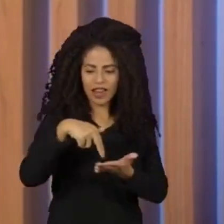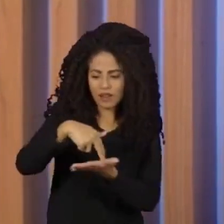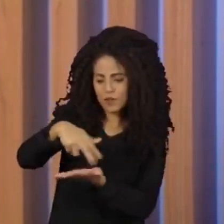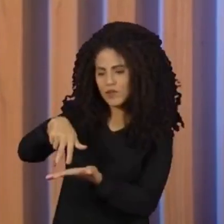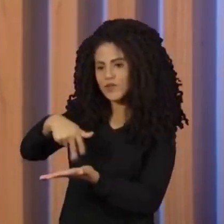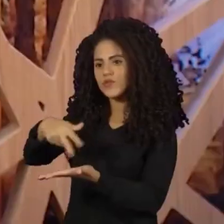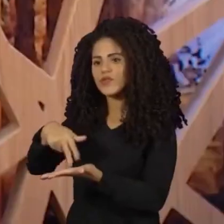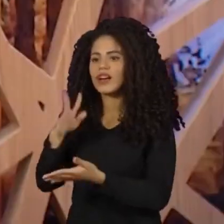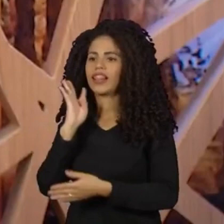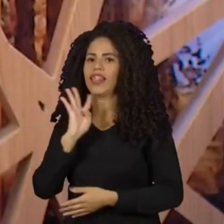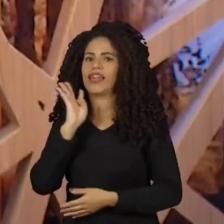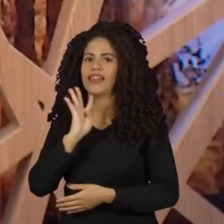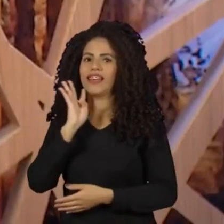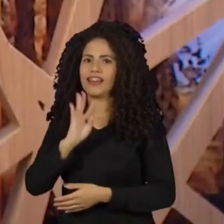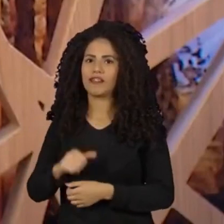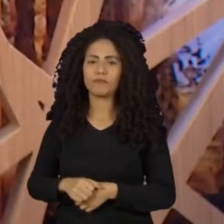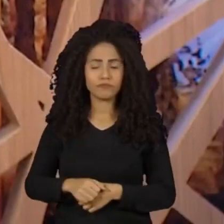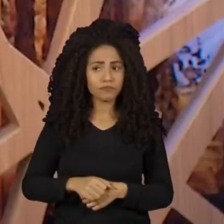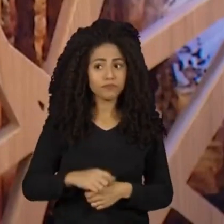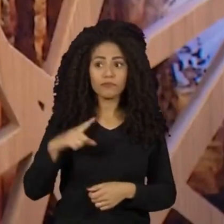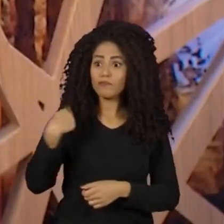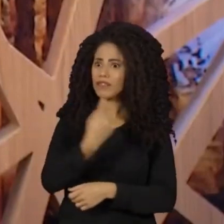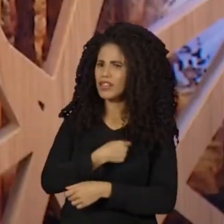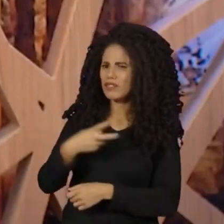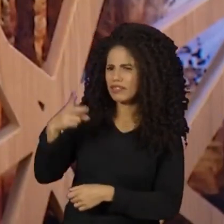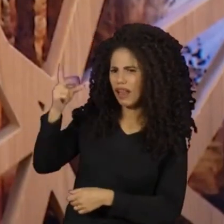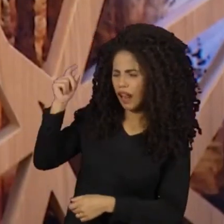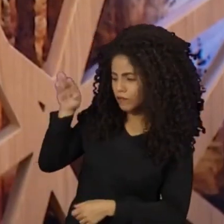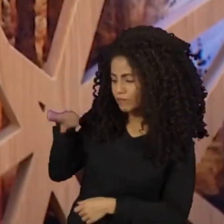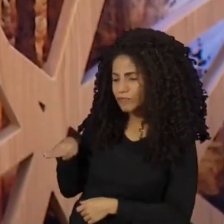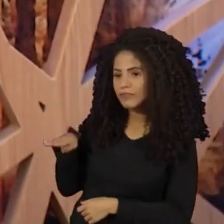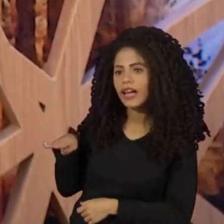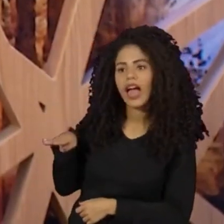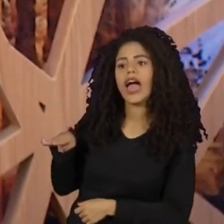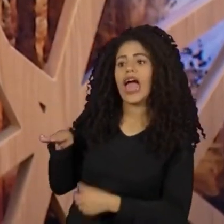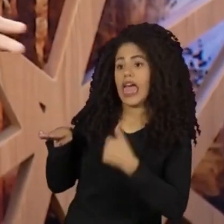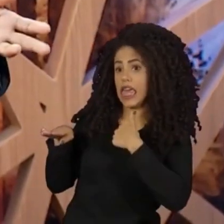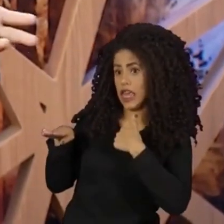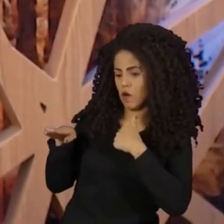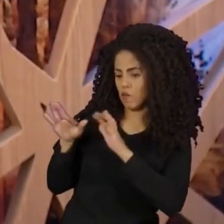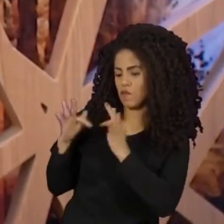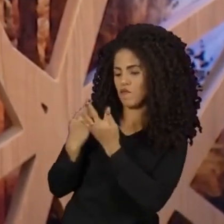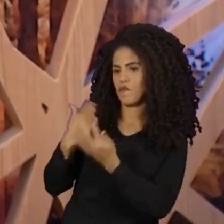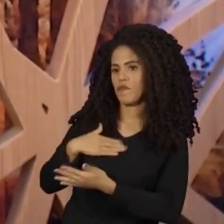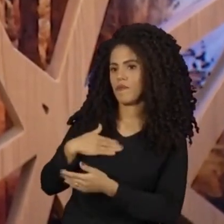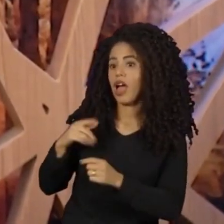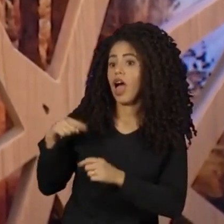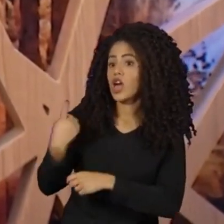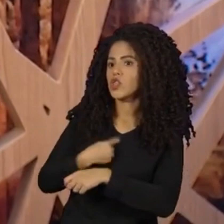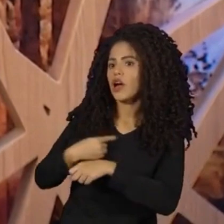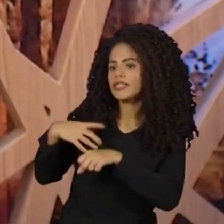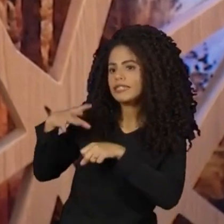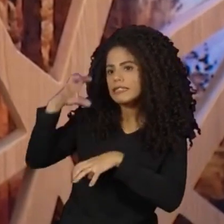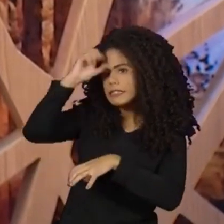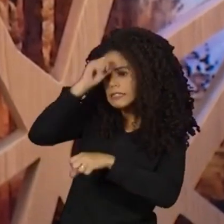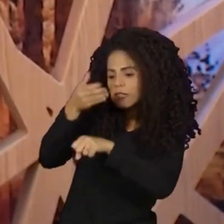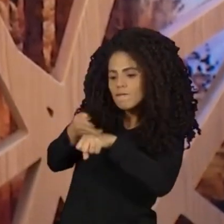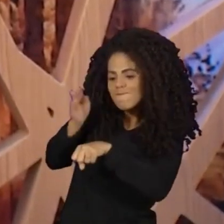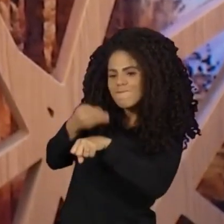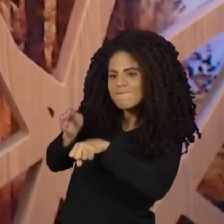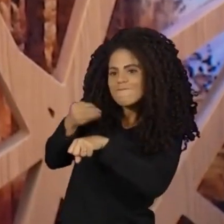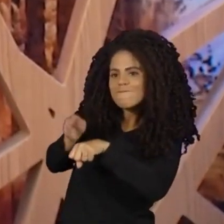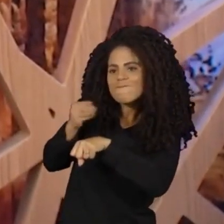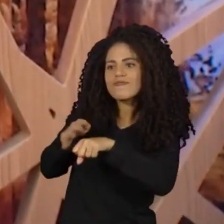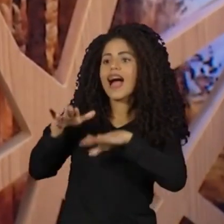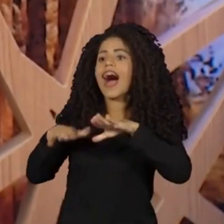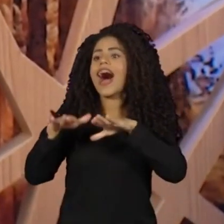legal as crianças em casa não sei se o Beto pegou essa pegou essa fase nós treinavamos porque tinha os